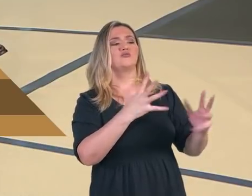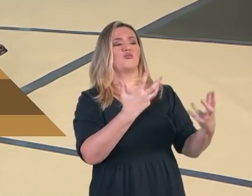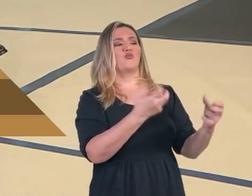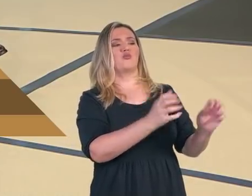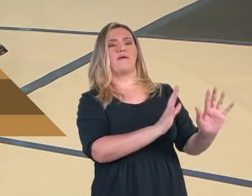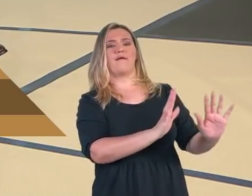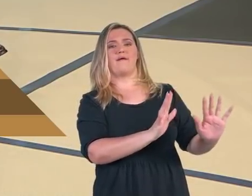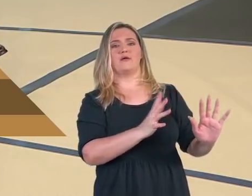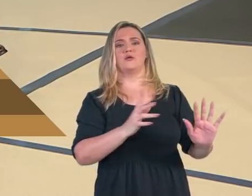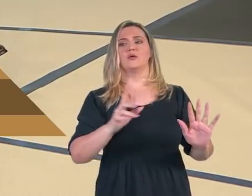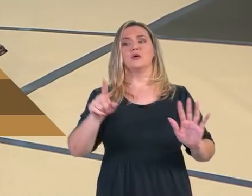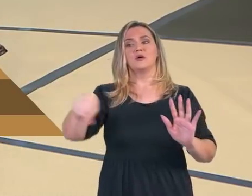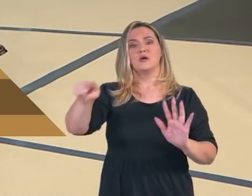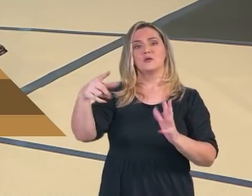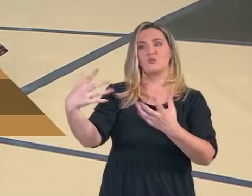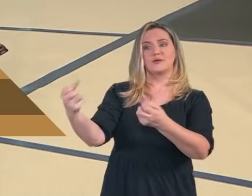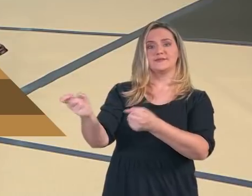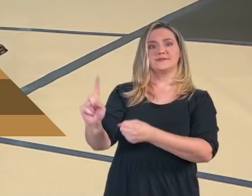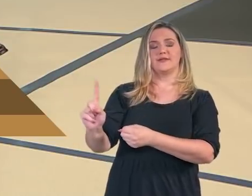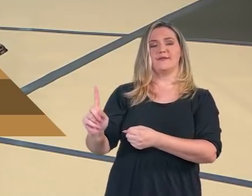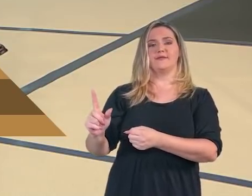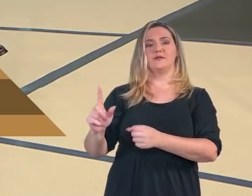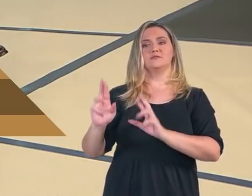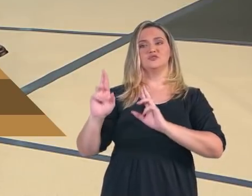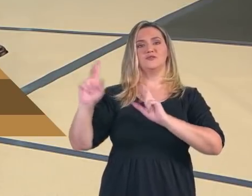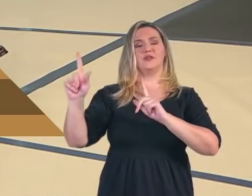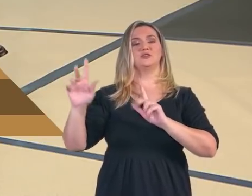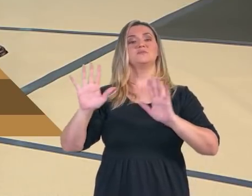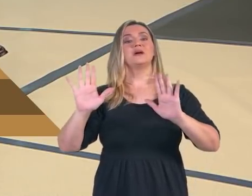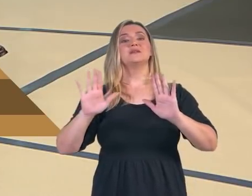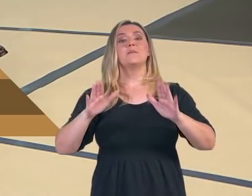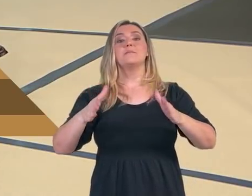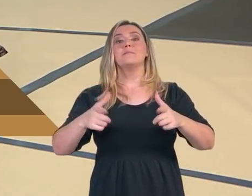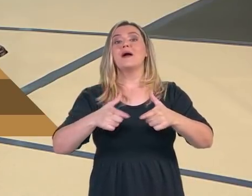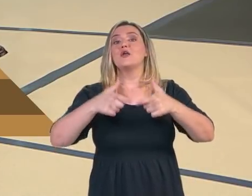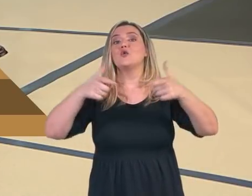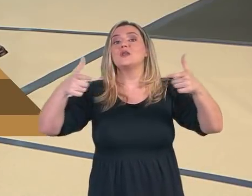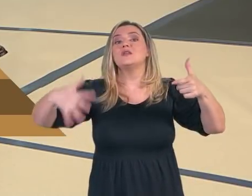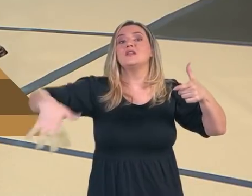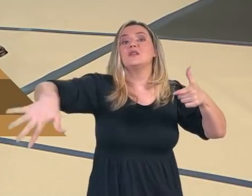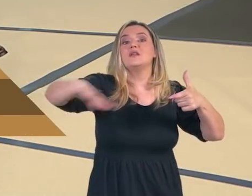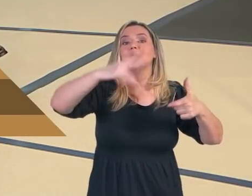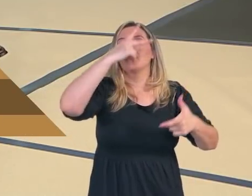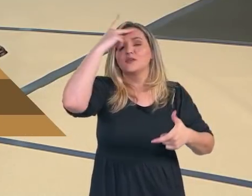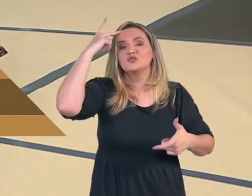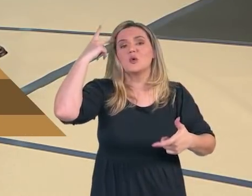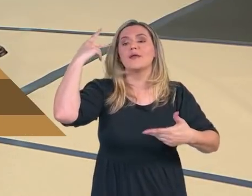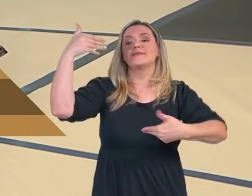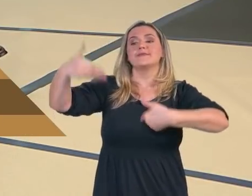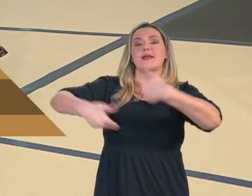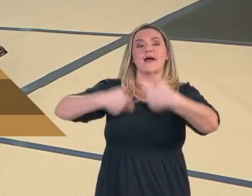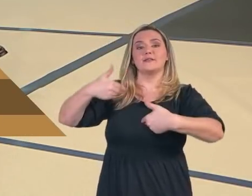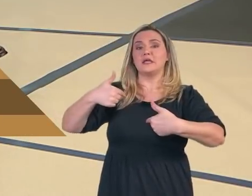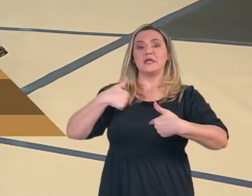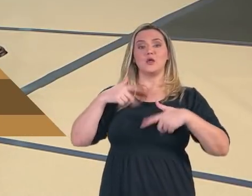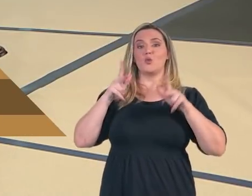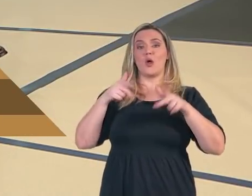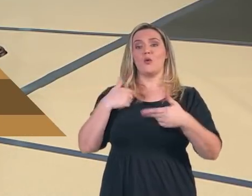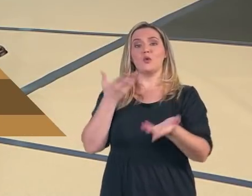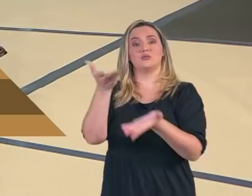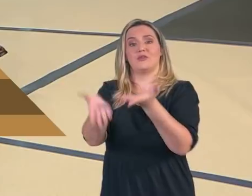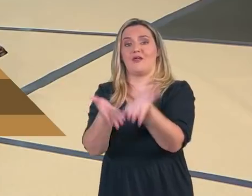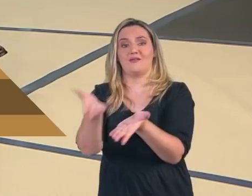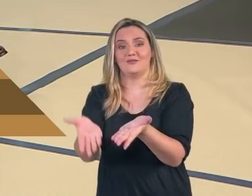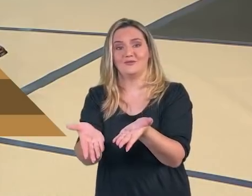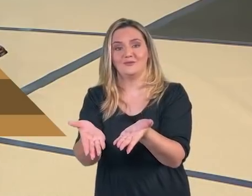dos crentes, note que as pessoas geralmente nos tratam como nós mesmos a tratamos. A vida lhe dá muito do mesmo.